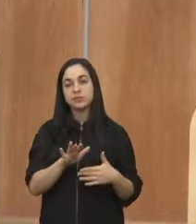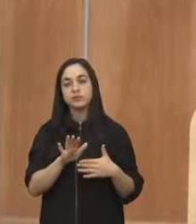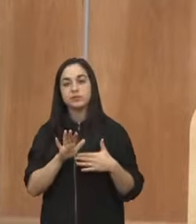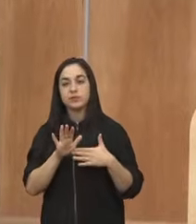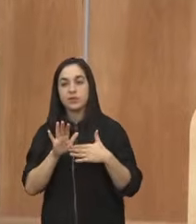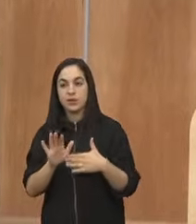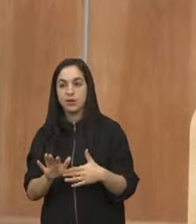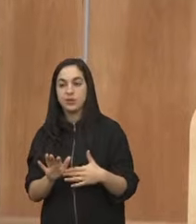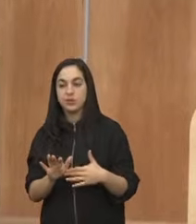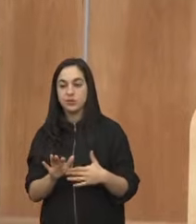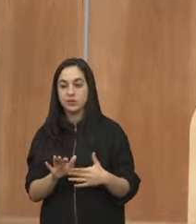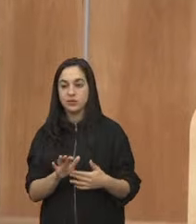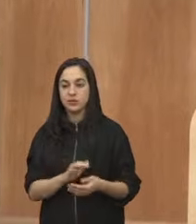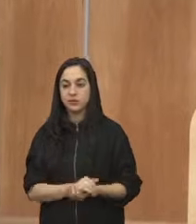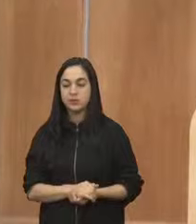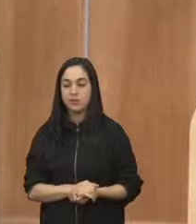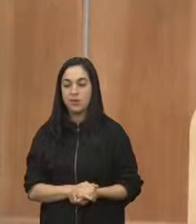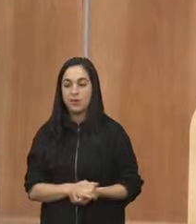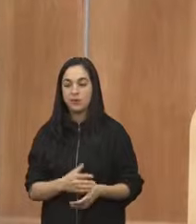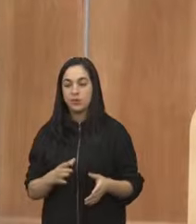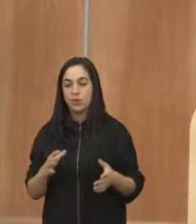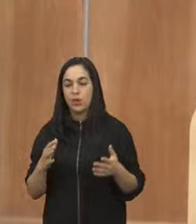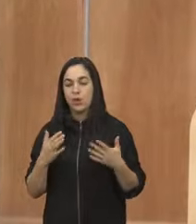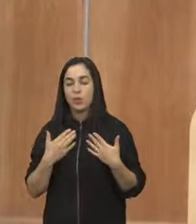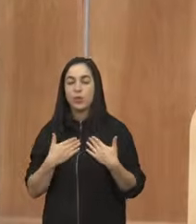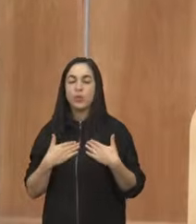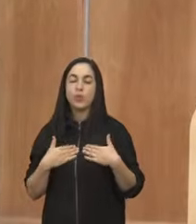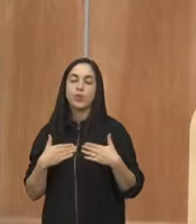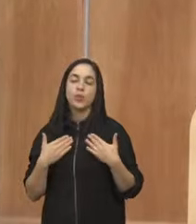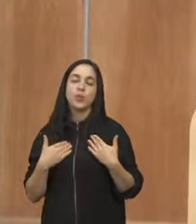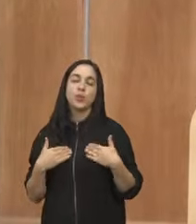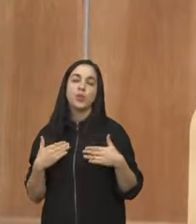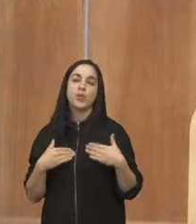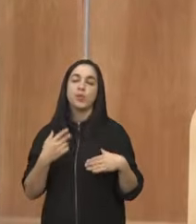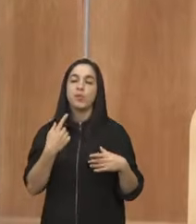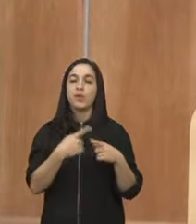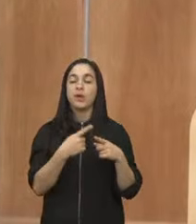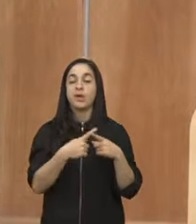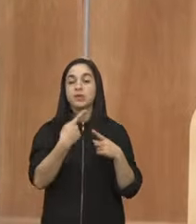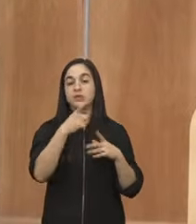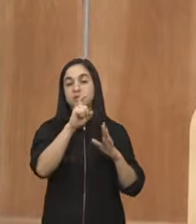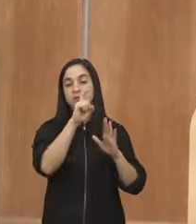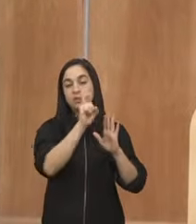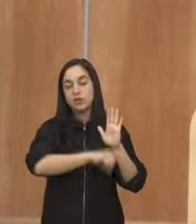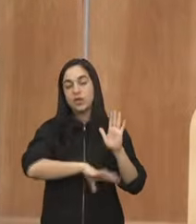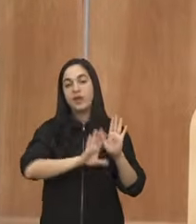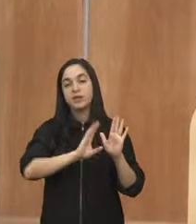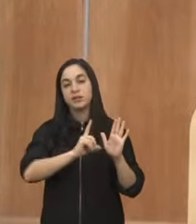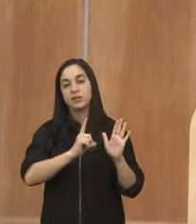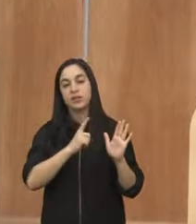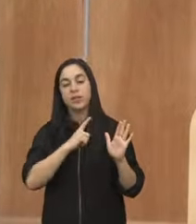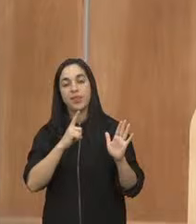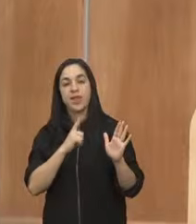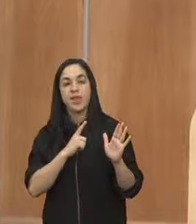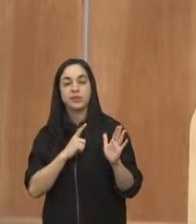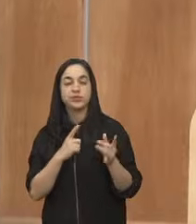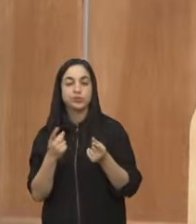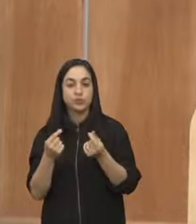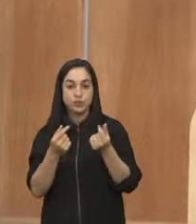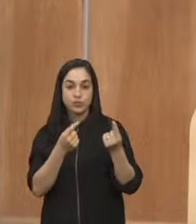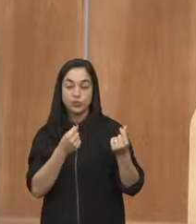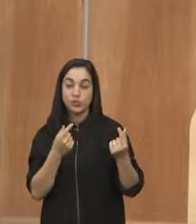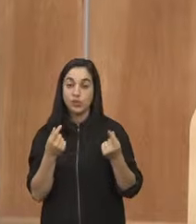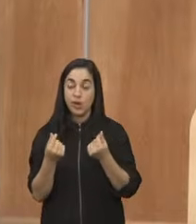a Deus está numa condição confortável, até porque no seu imposto de renda já apresenta um faturamento